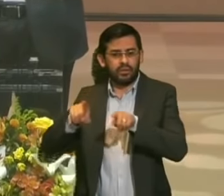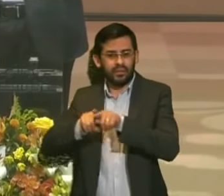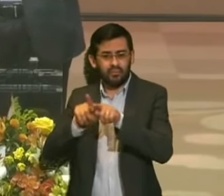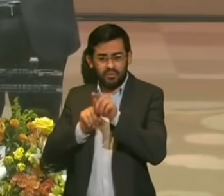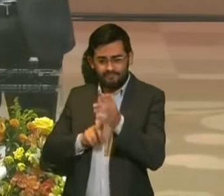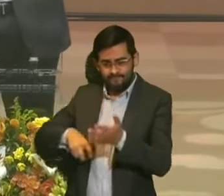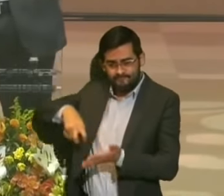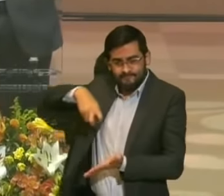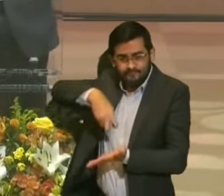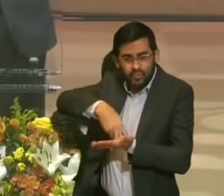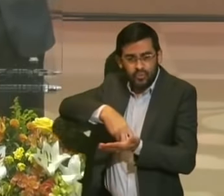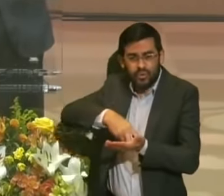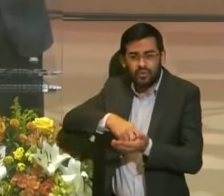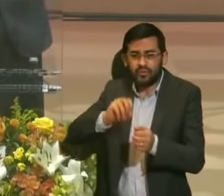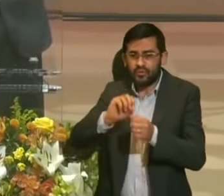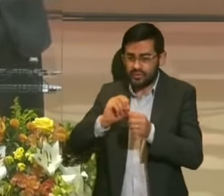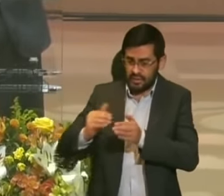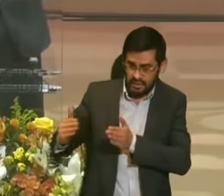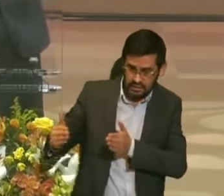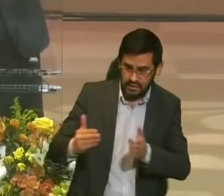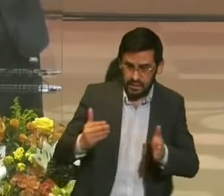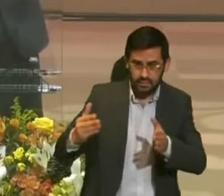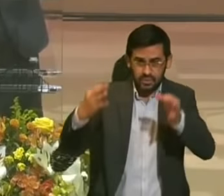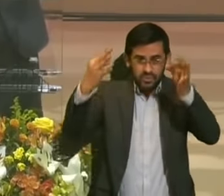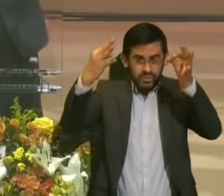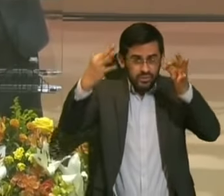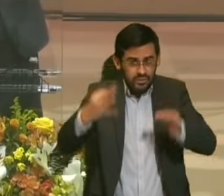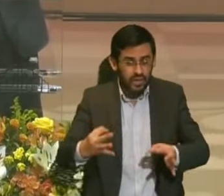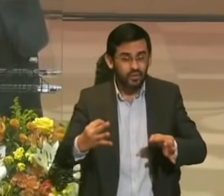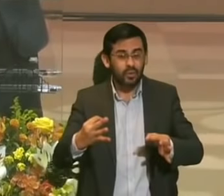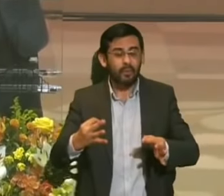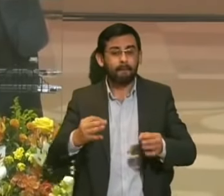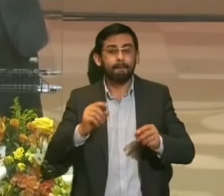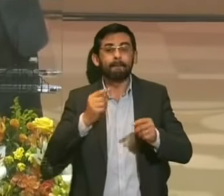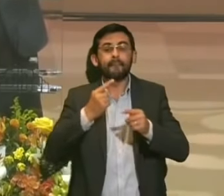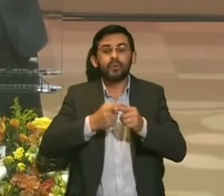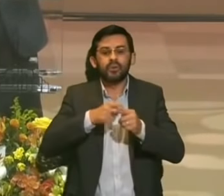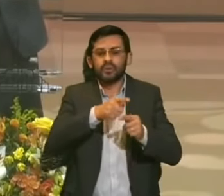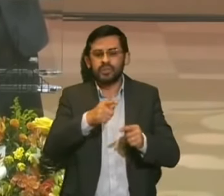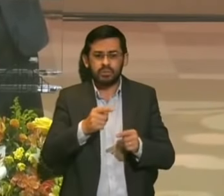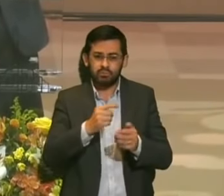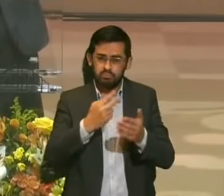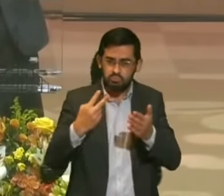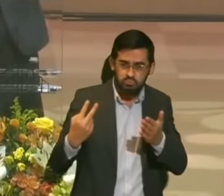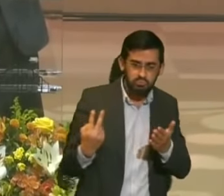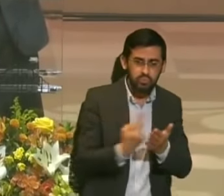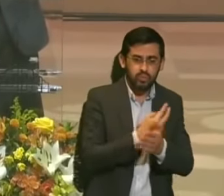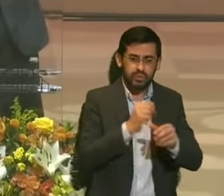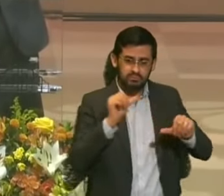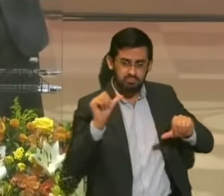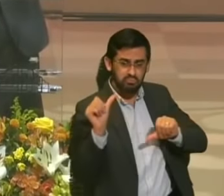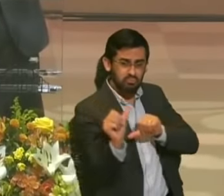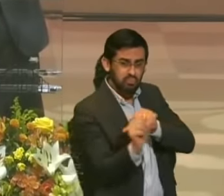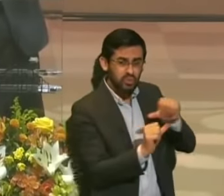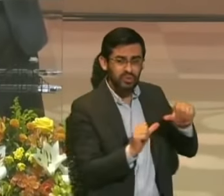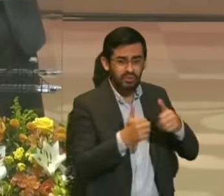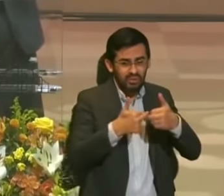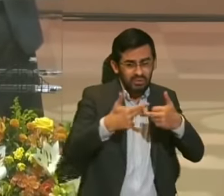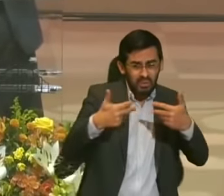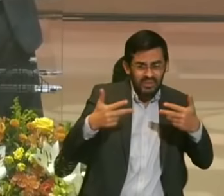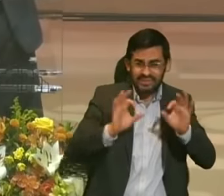trôpegos, e fazei caminhos retos para os pés, para que não se extravie o que é